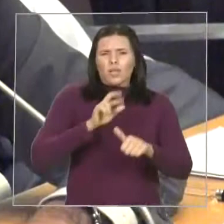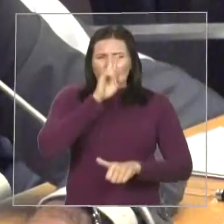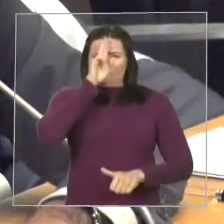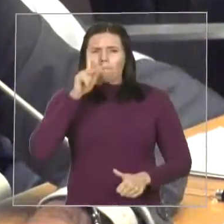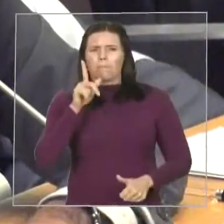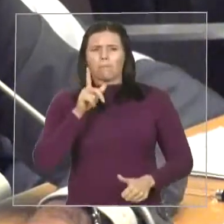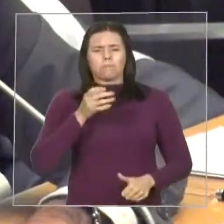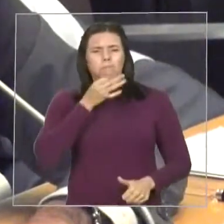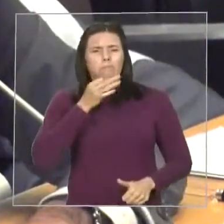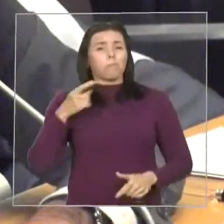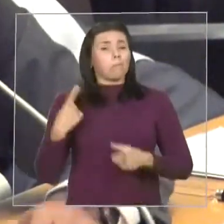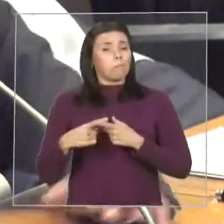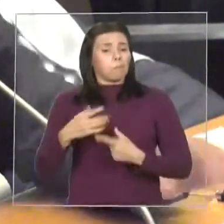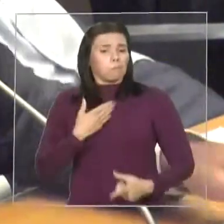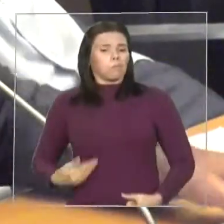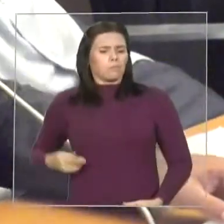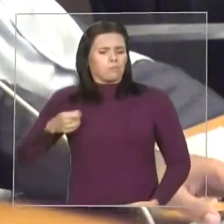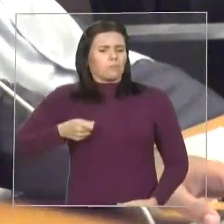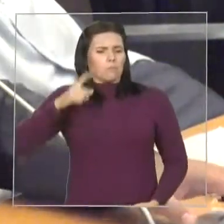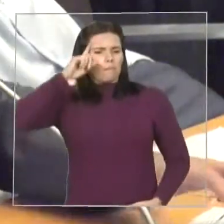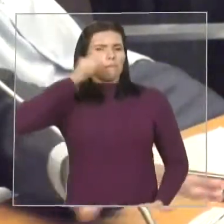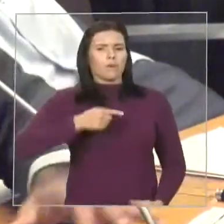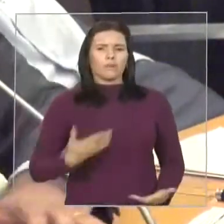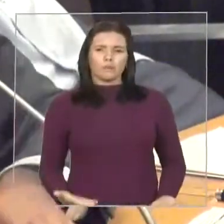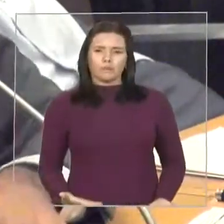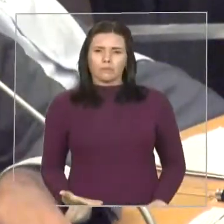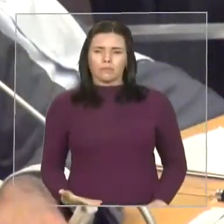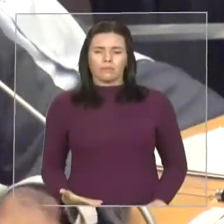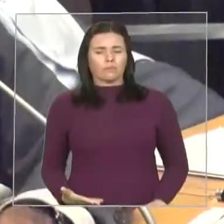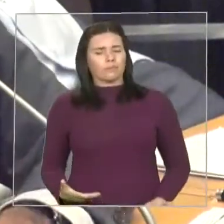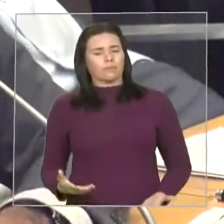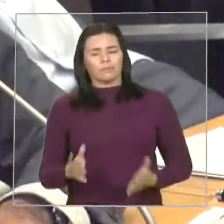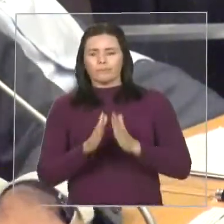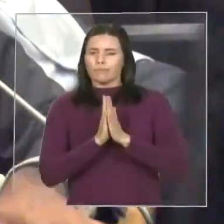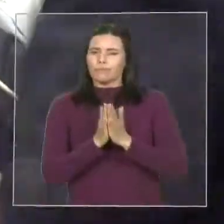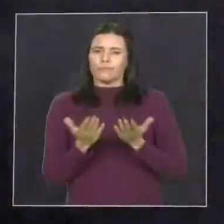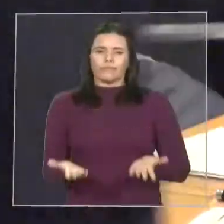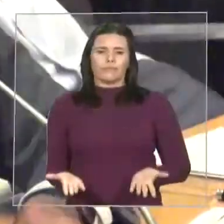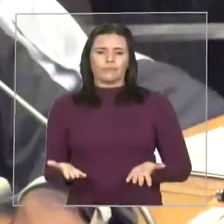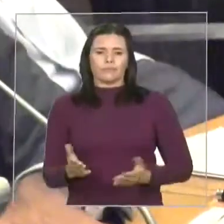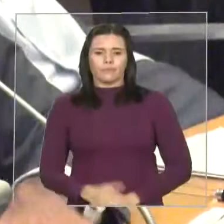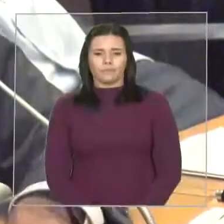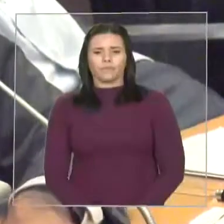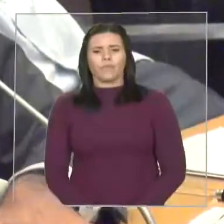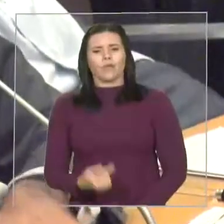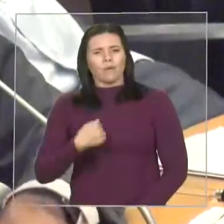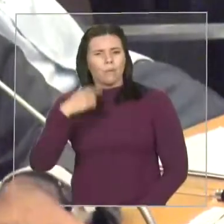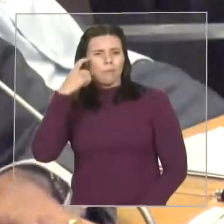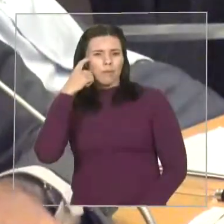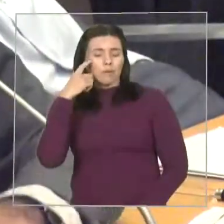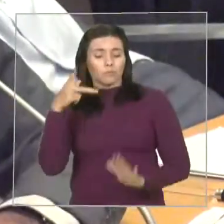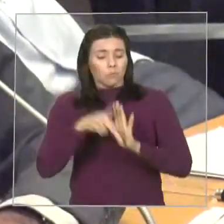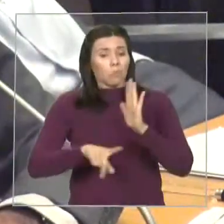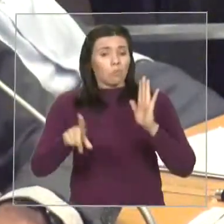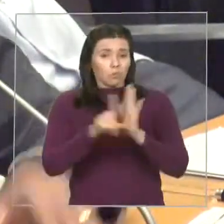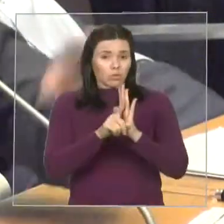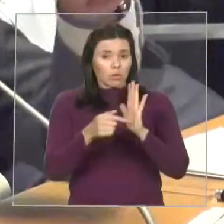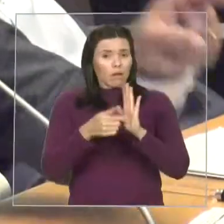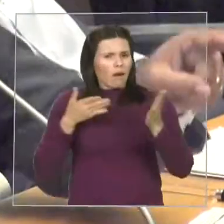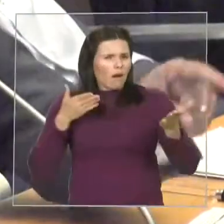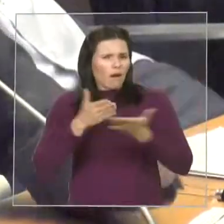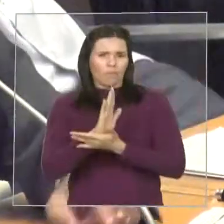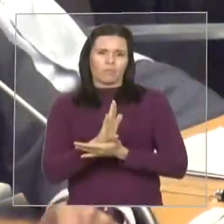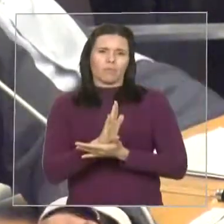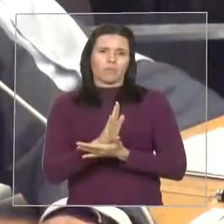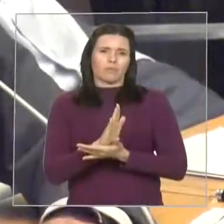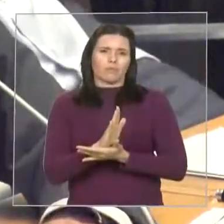Então, deputado Max, eu quero dizer a Vossa Excelência o seguinte, que o projeto foi aprovado e agora cabe somente ao governador